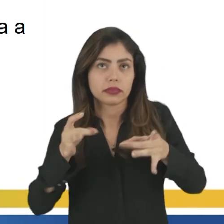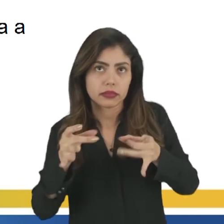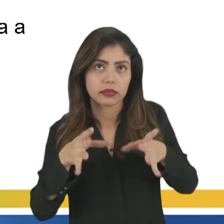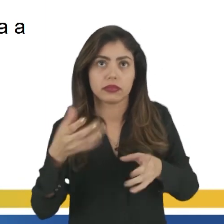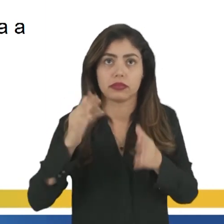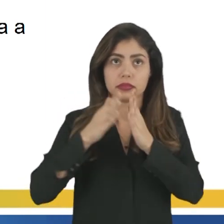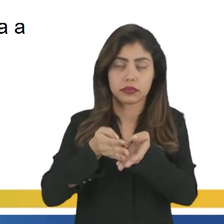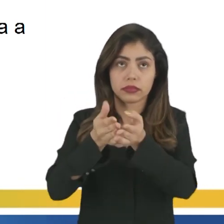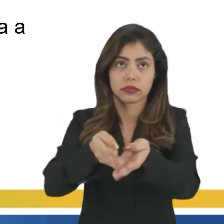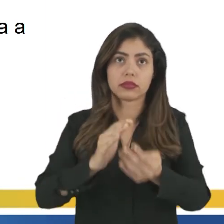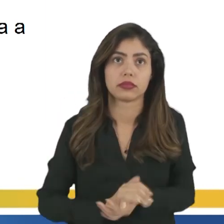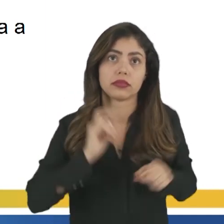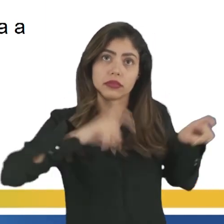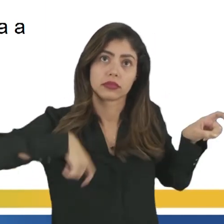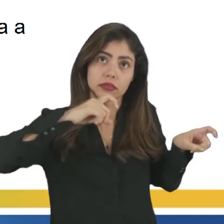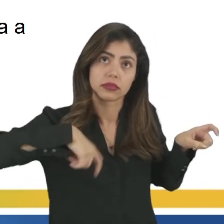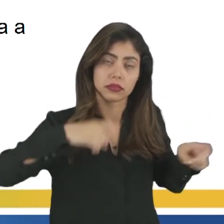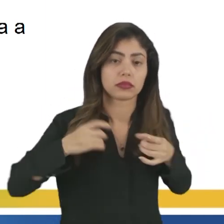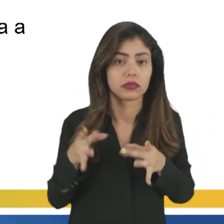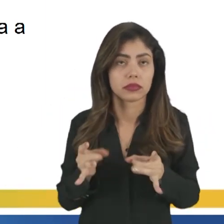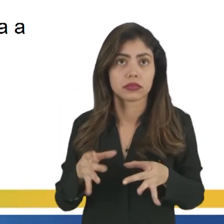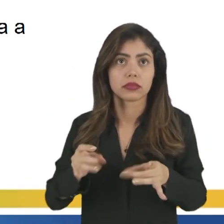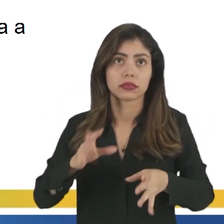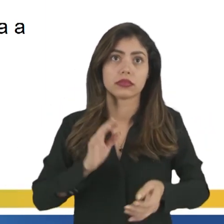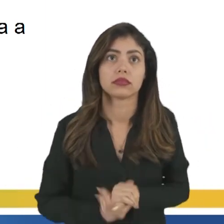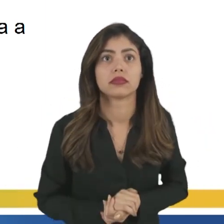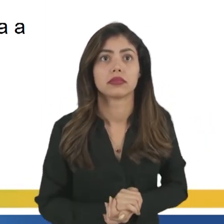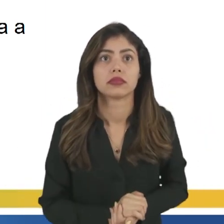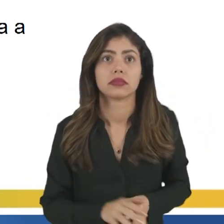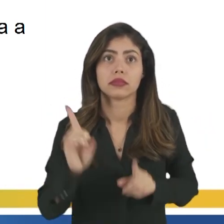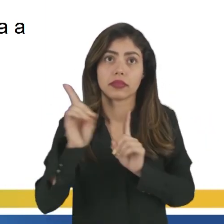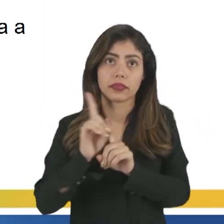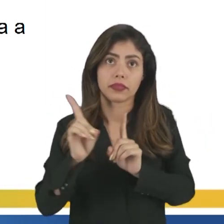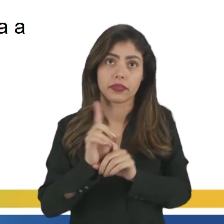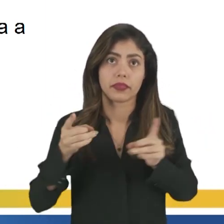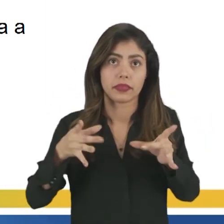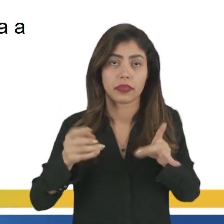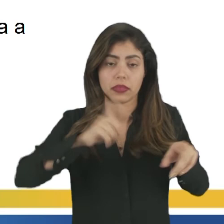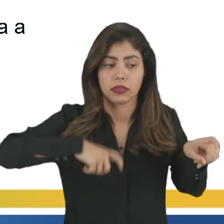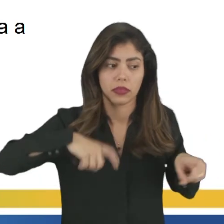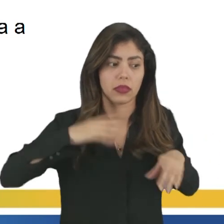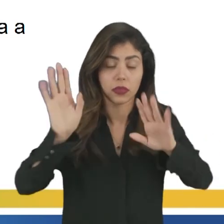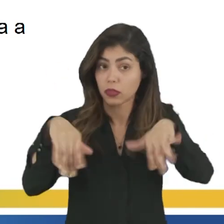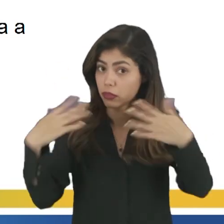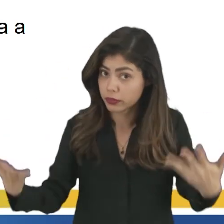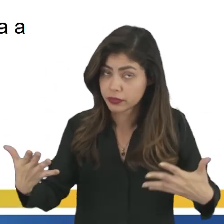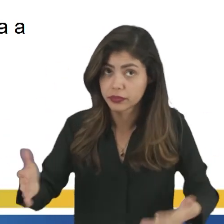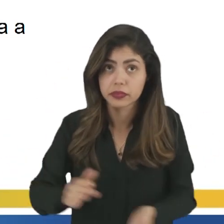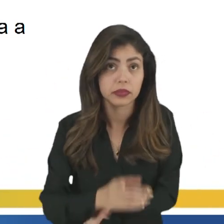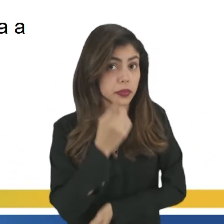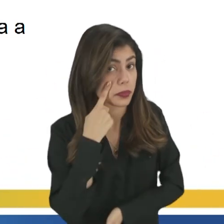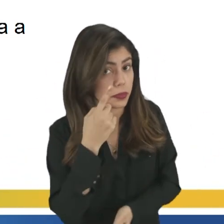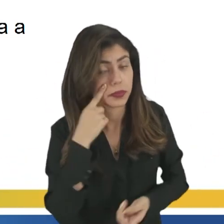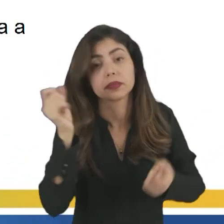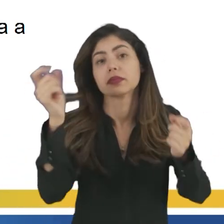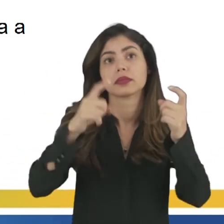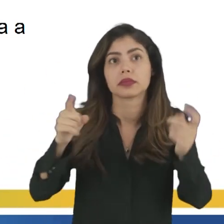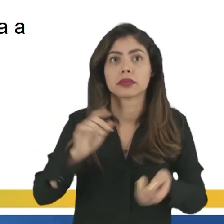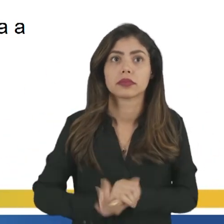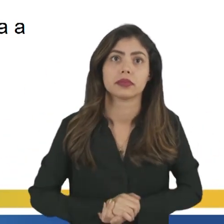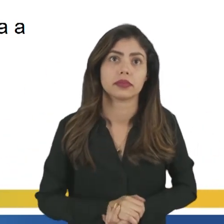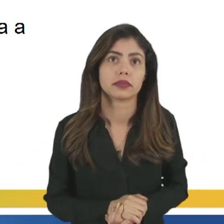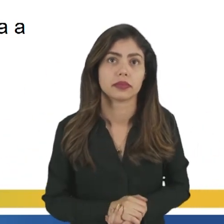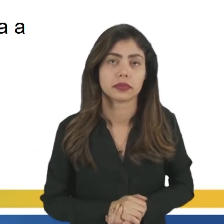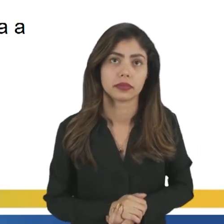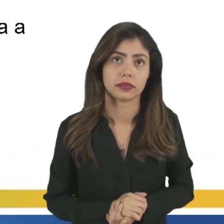B, mercadores e navegadores, C, agricultores e comerciantes, D, mercadores e agricultores. Então, observe aí, daqui a pouco a gente vai observar